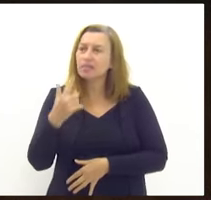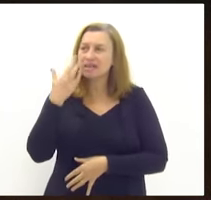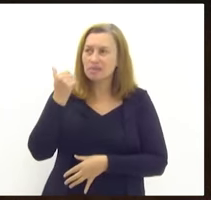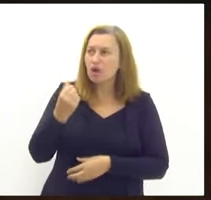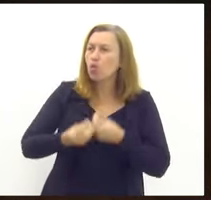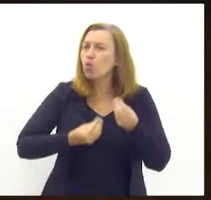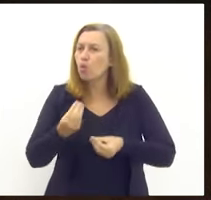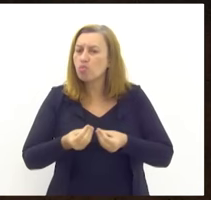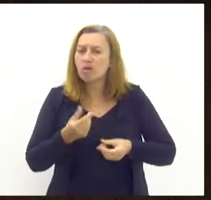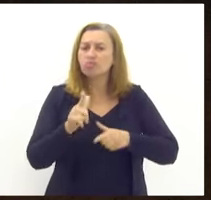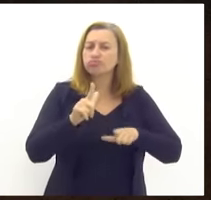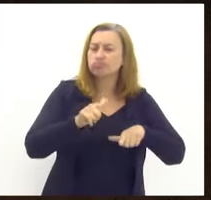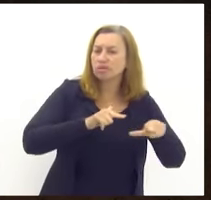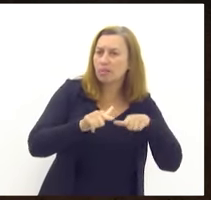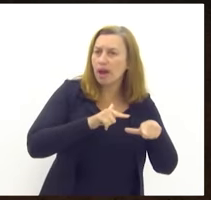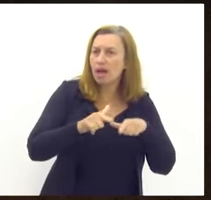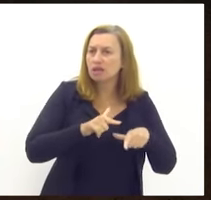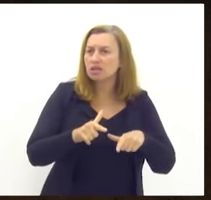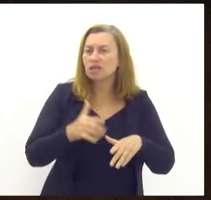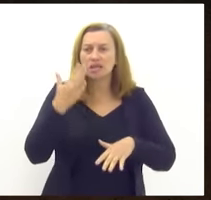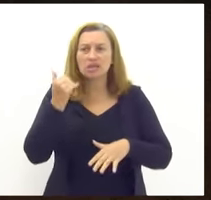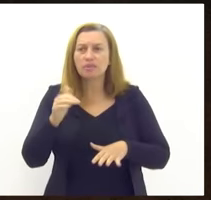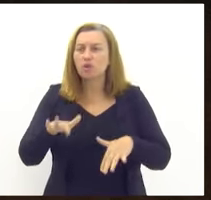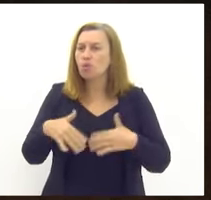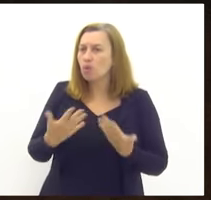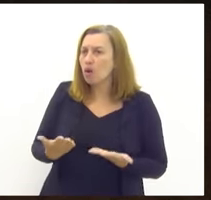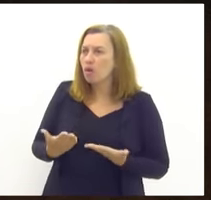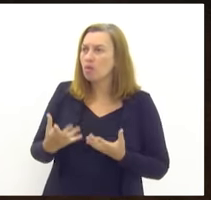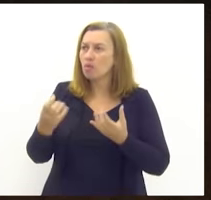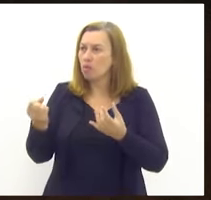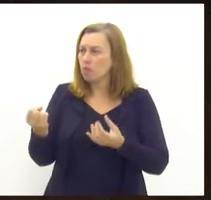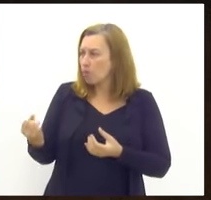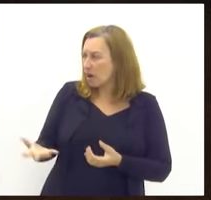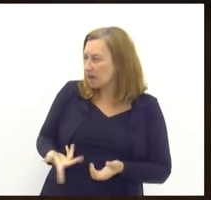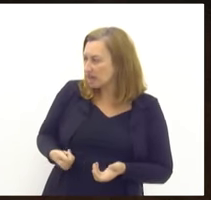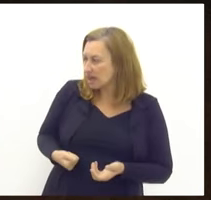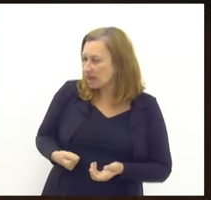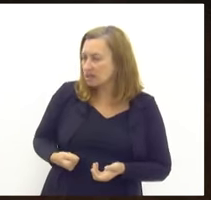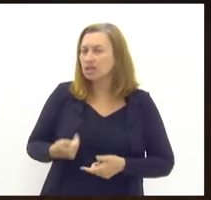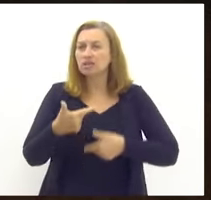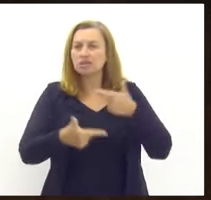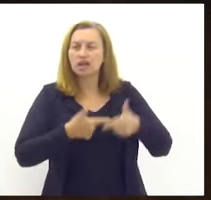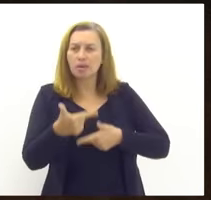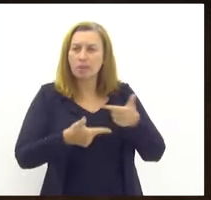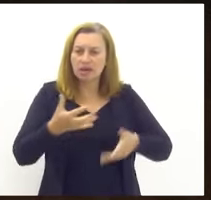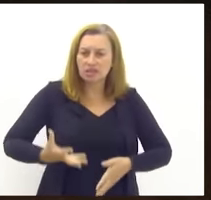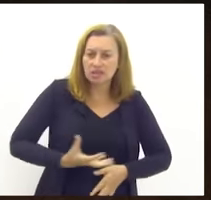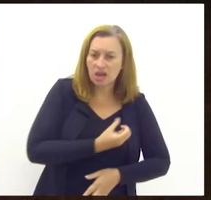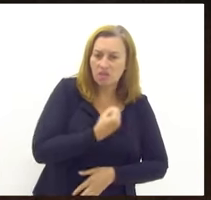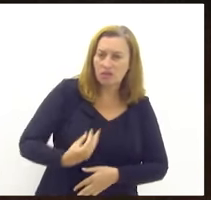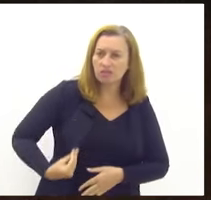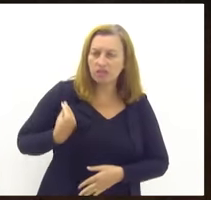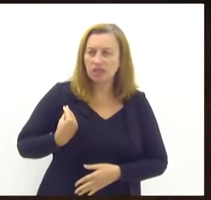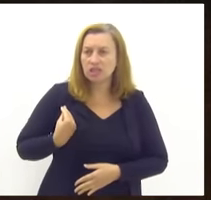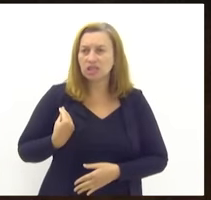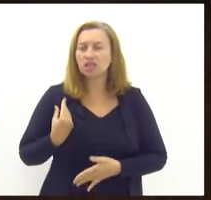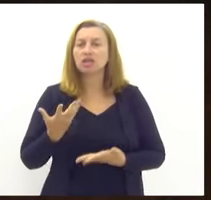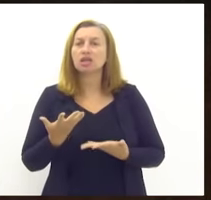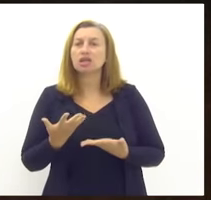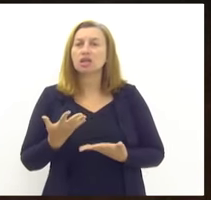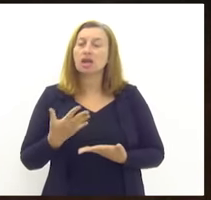trabalho fiquei sabendo eh Quais são as condições de trabalho dos guarda-vidas se tem remuneração adequada e fiquei